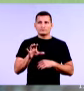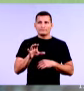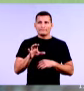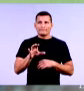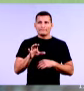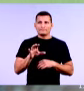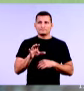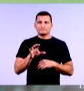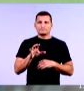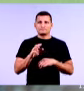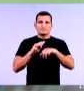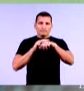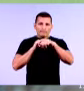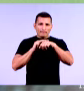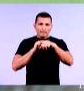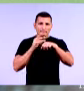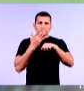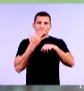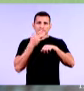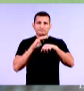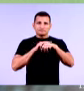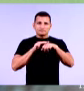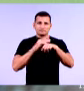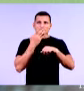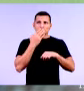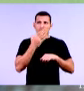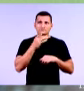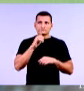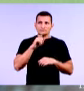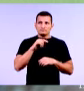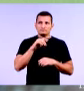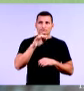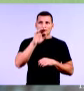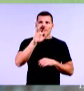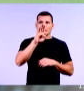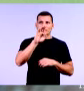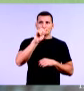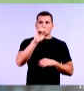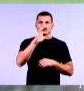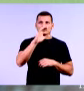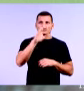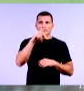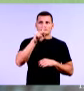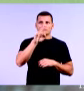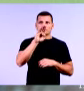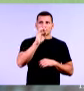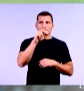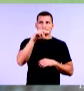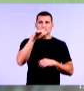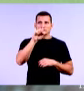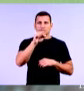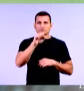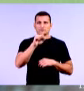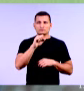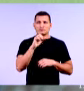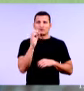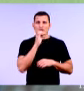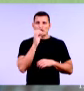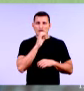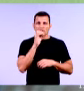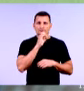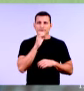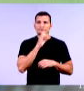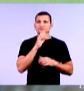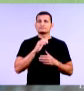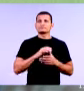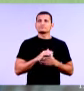aqui, que são os backbones de 10 gigabits por segundo, né? Nós temos, então, aqui,